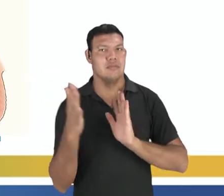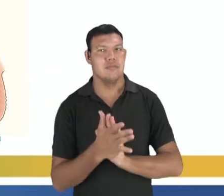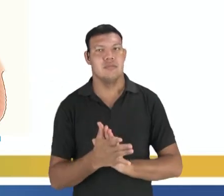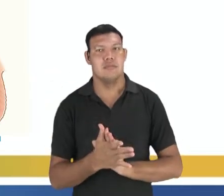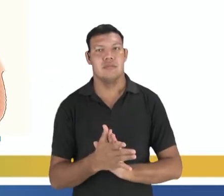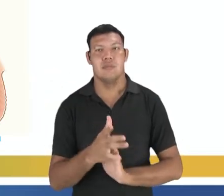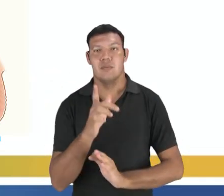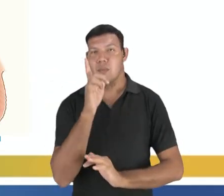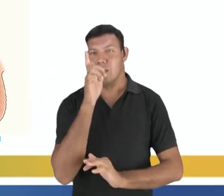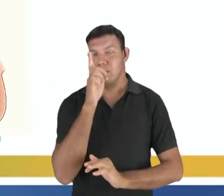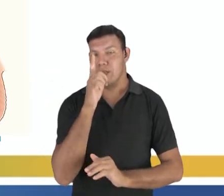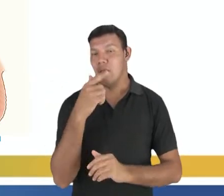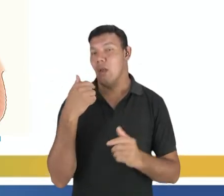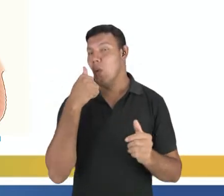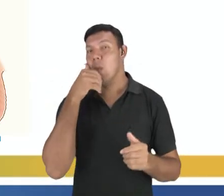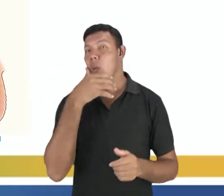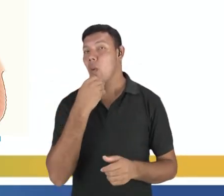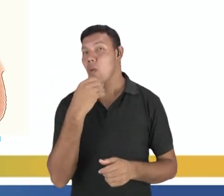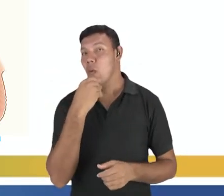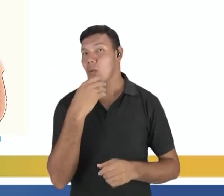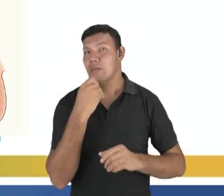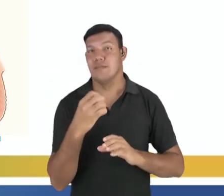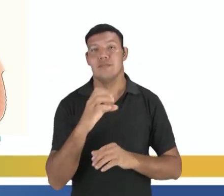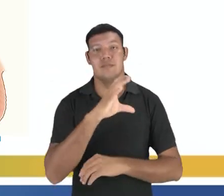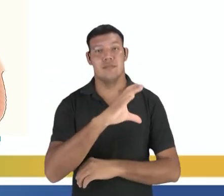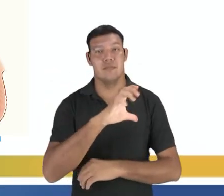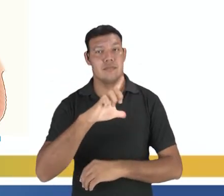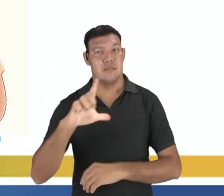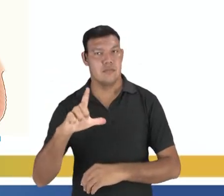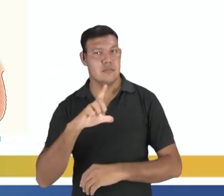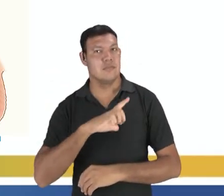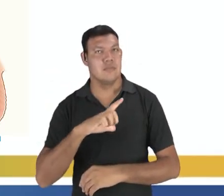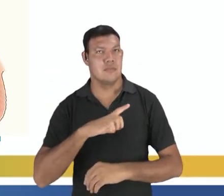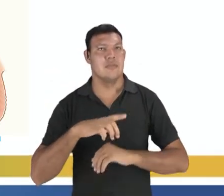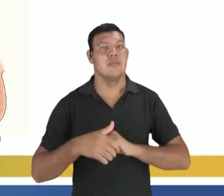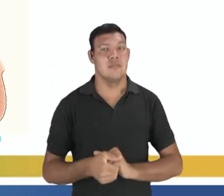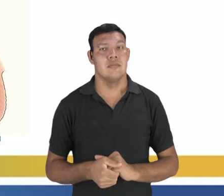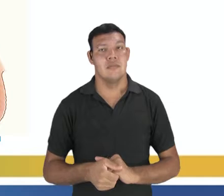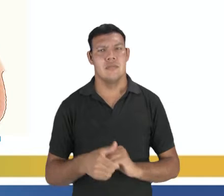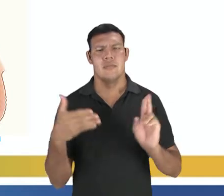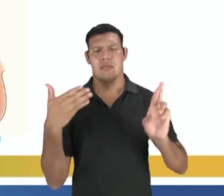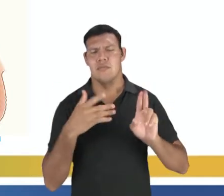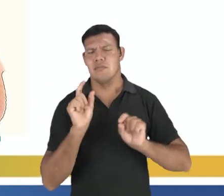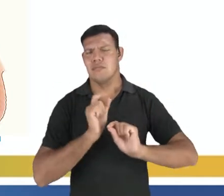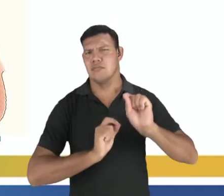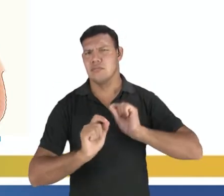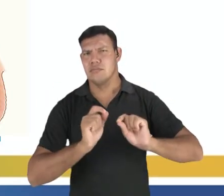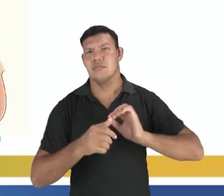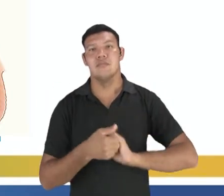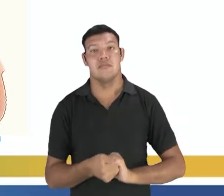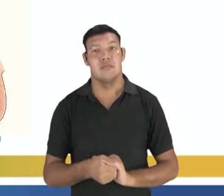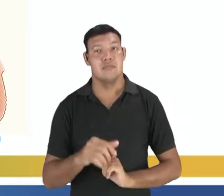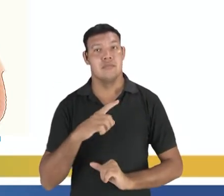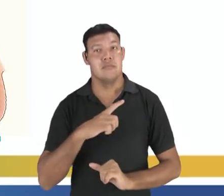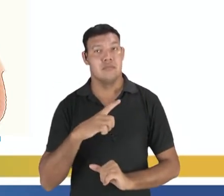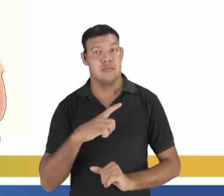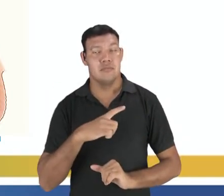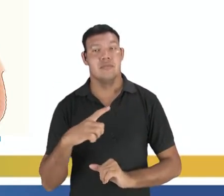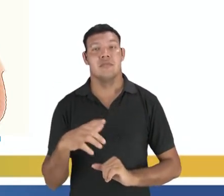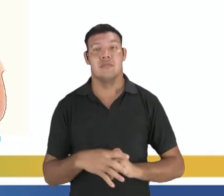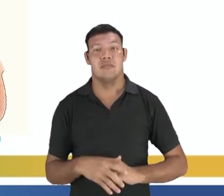reprodutor masculino? Que ele tem uma classificação. Classificação em relação ao quê? Que nós temos aí os